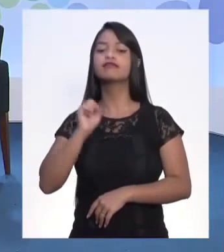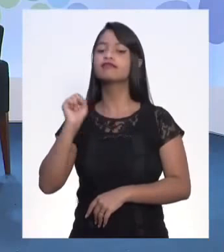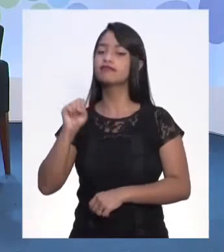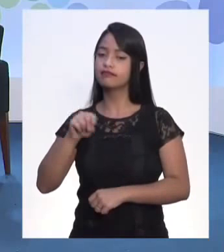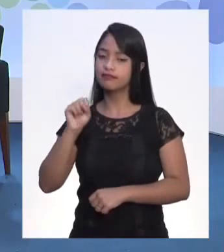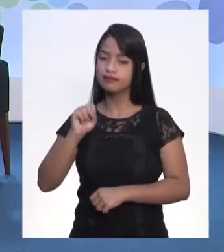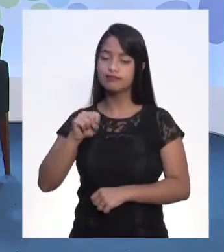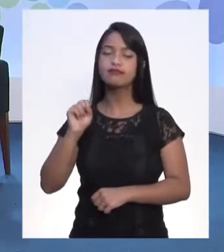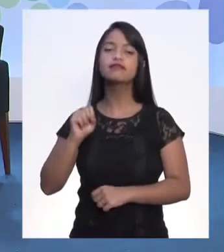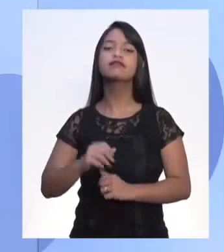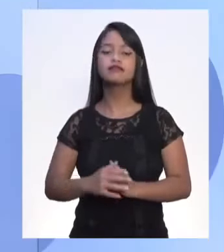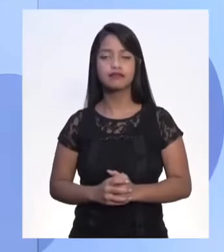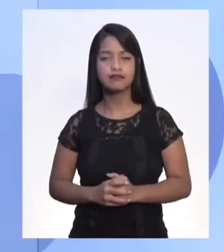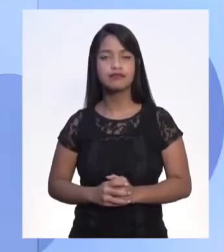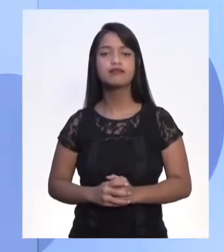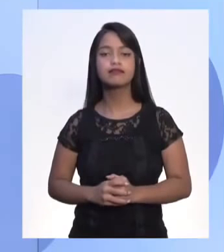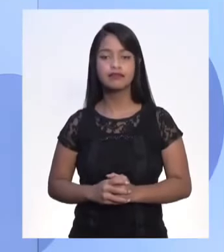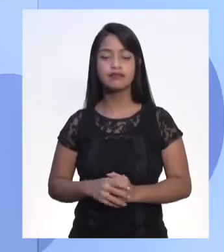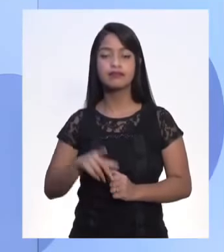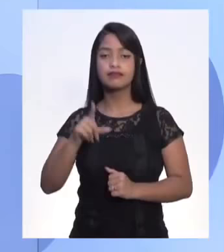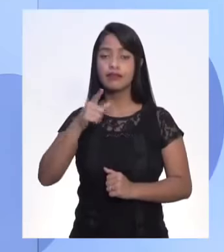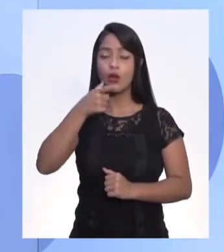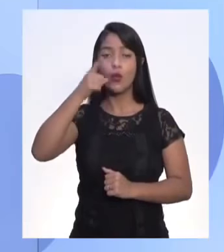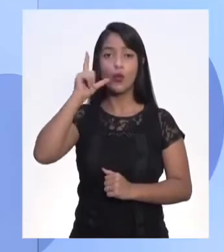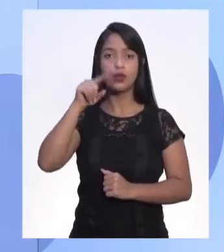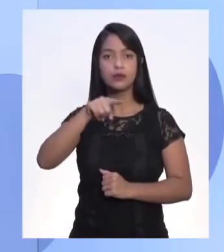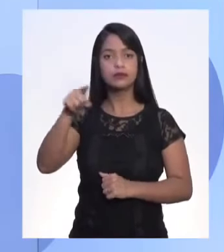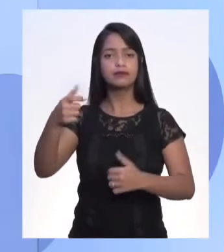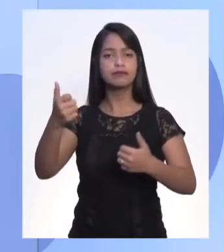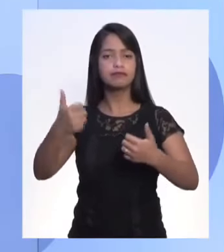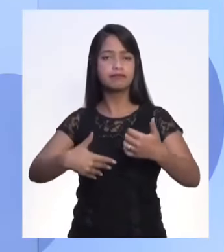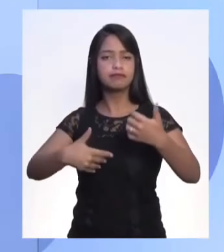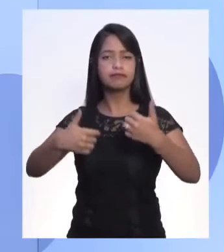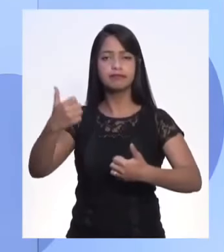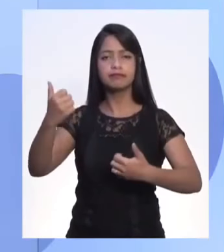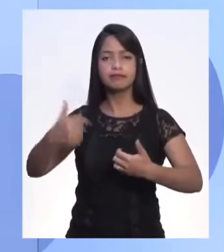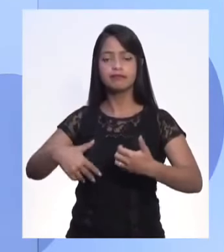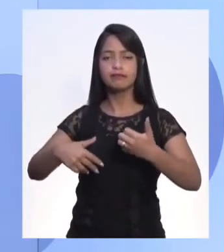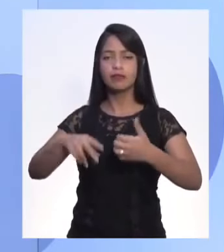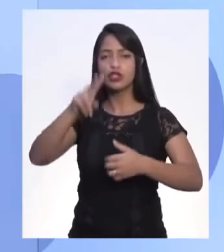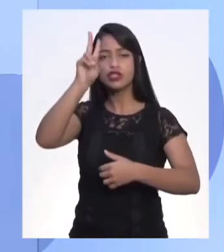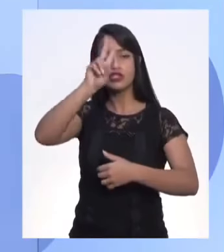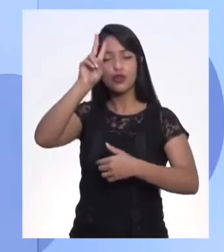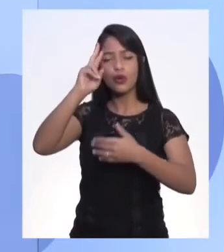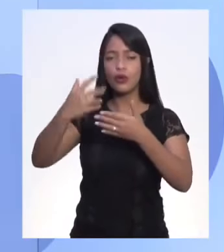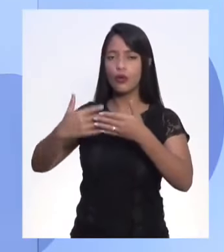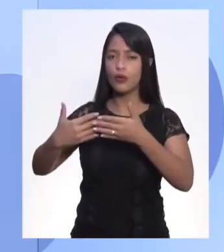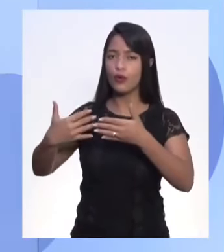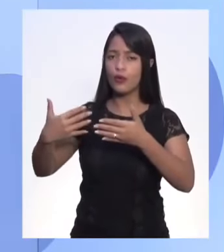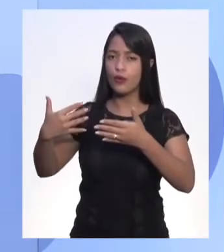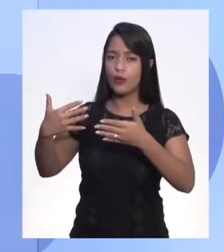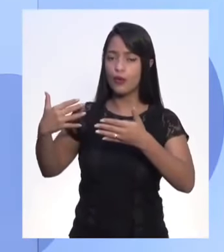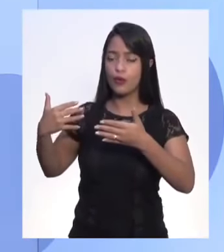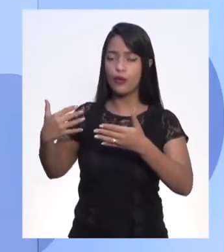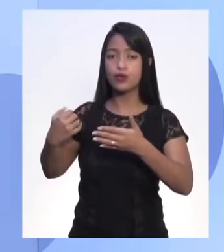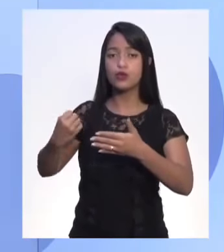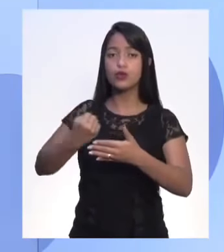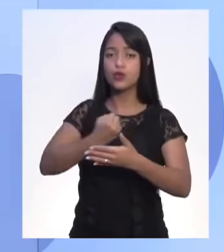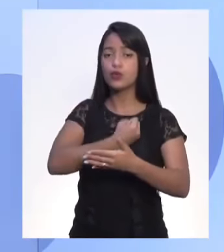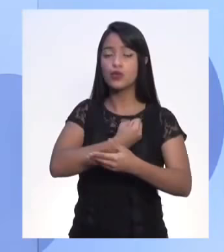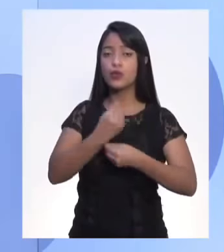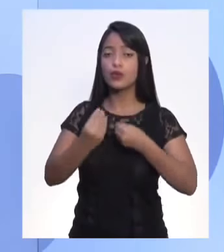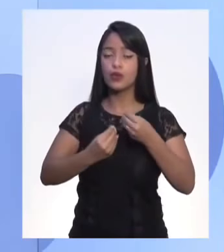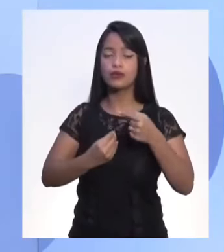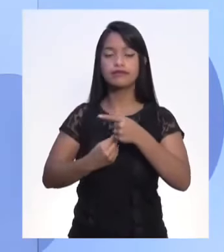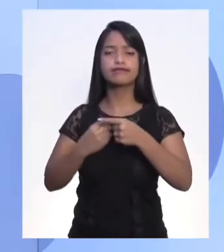sim né E essa parte histórica né como vocês colocaram muito bem ontem né Muito importante faz parte